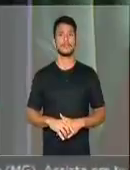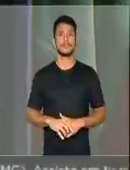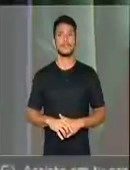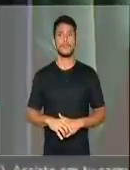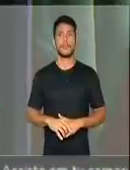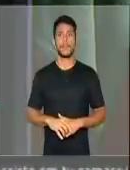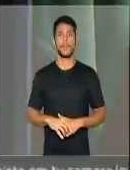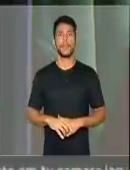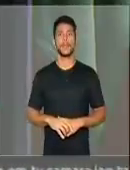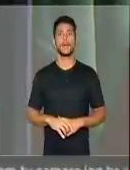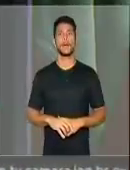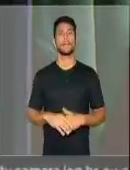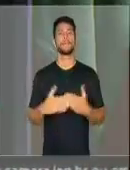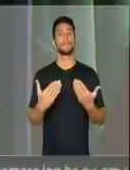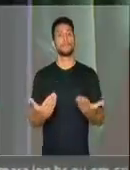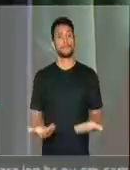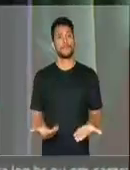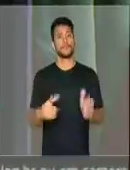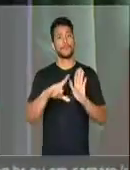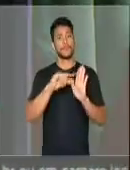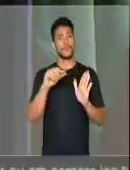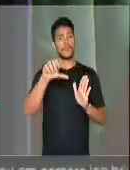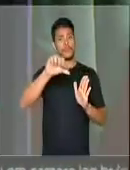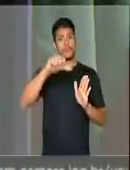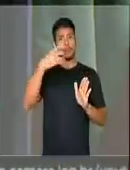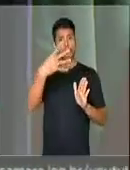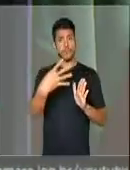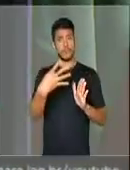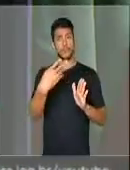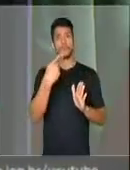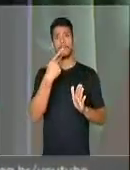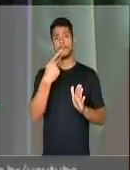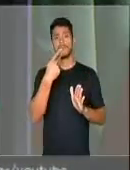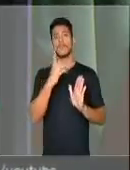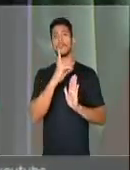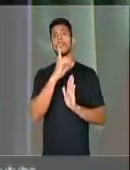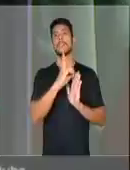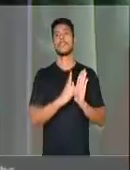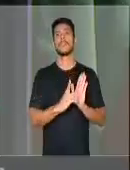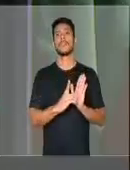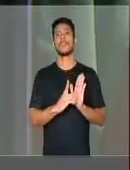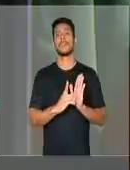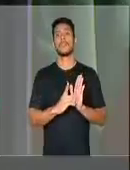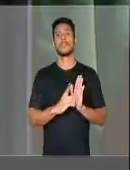referência. Eis o que determina o artigo 94 do decreto